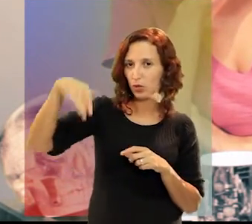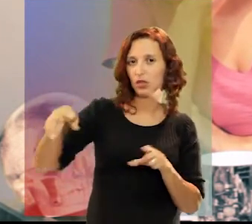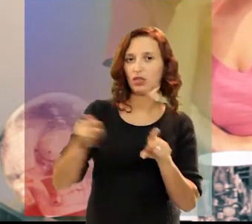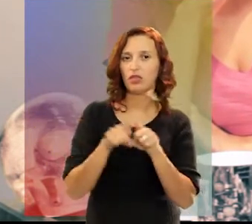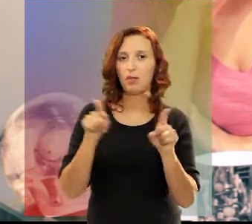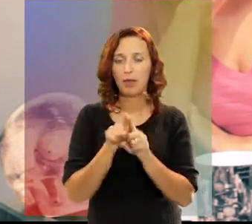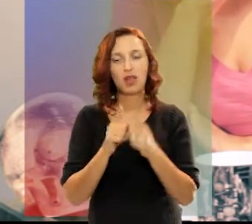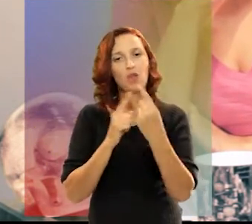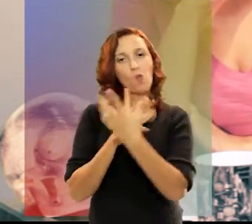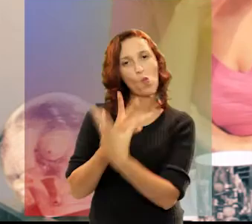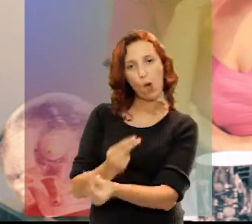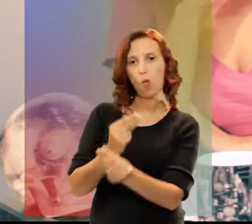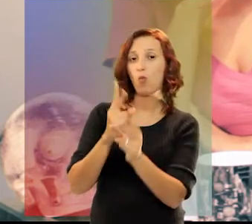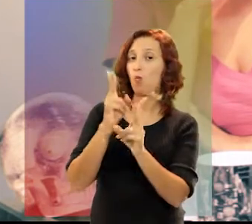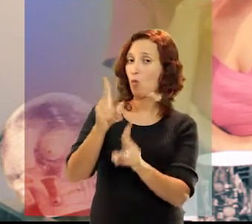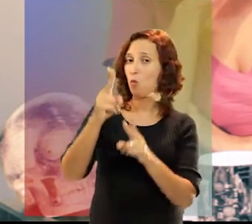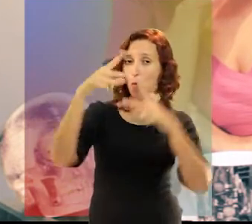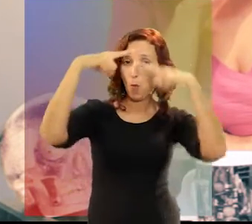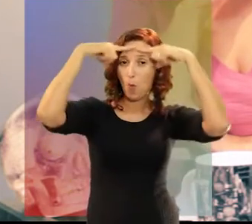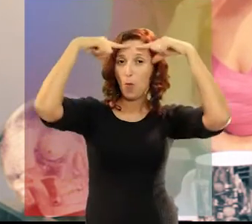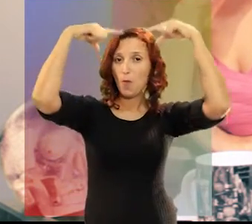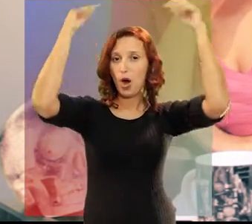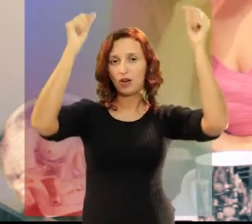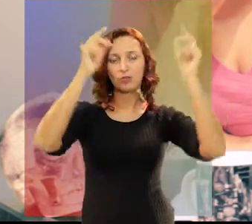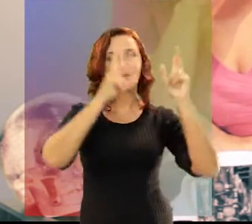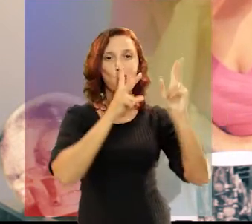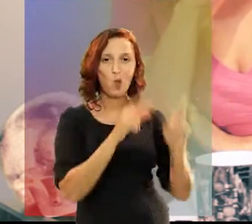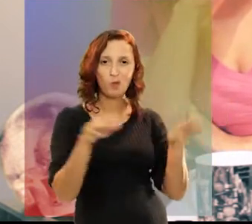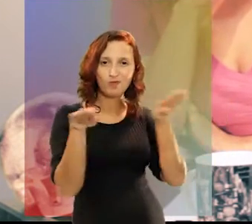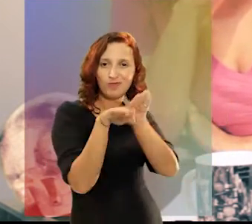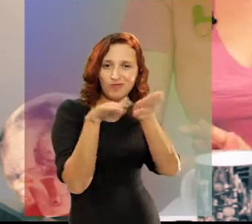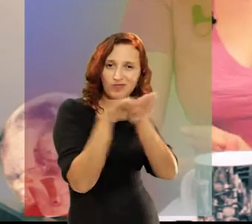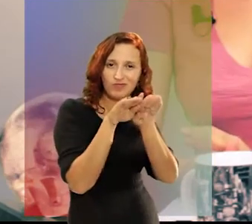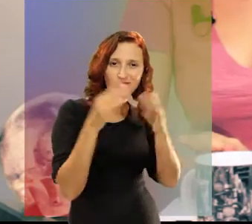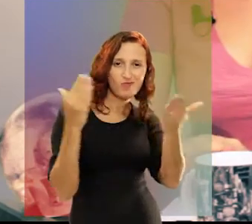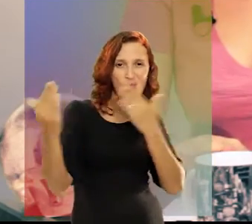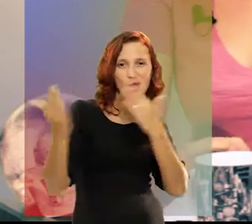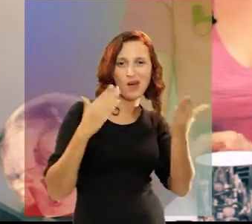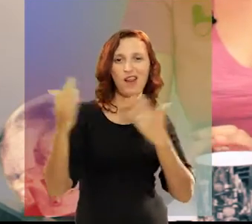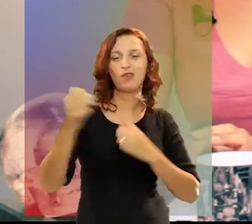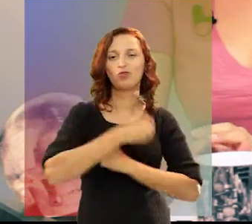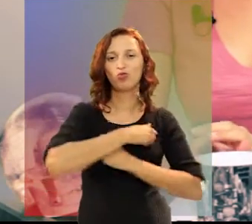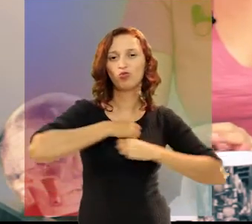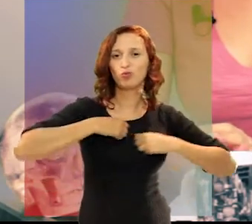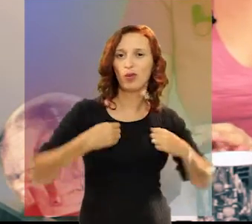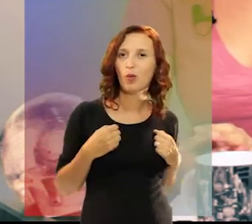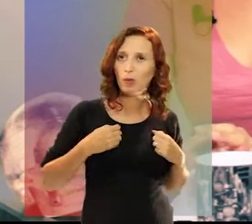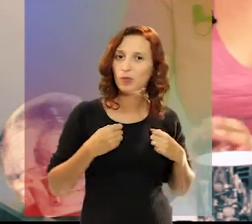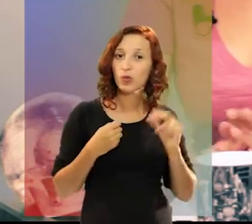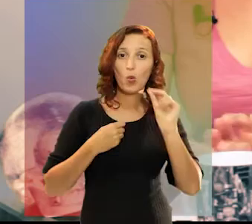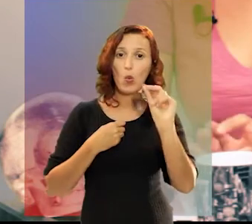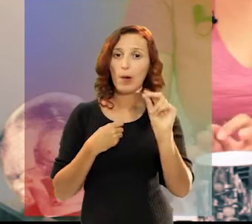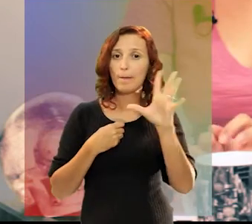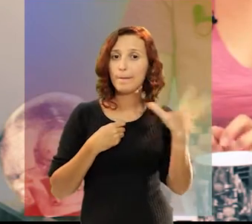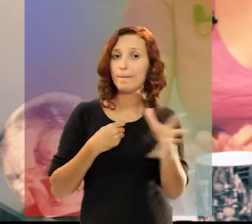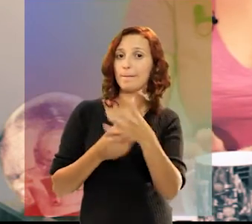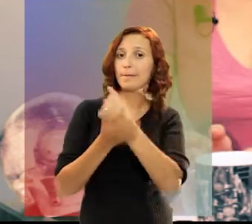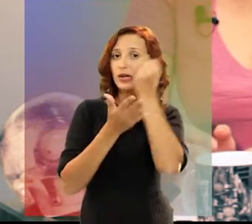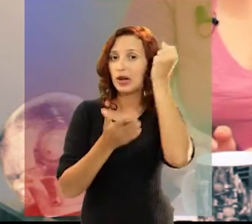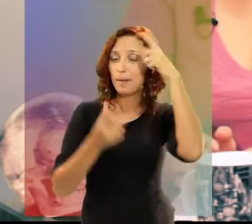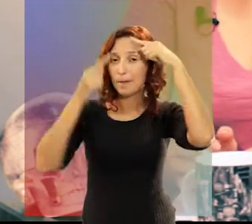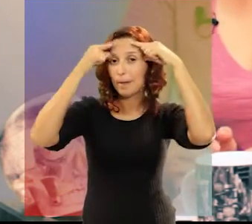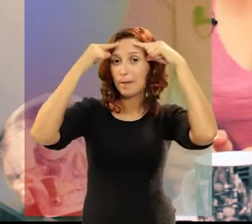Dr. Manhattan, o Dark Knight faz também com o Super-Homem. O que nos importa foi ter pego esse lance